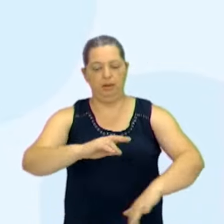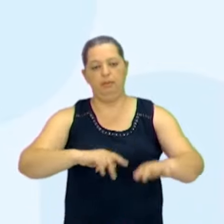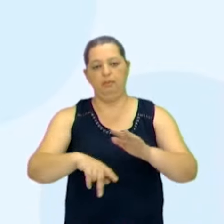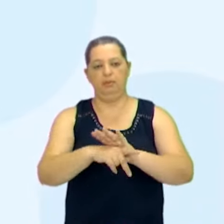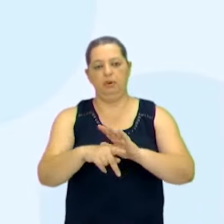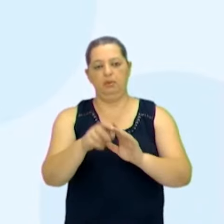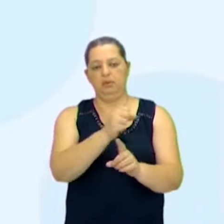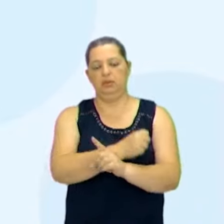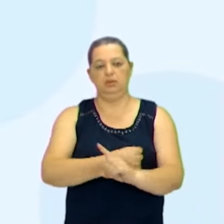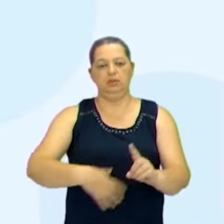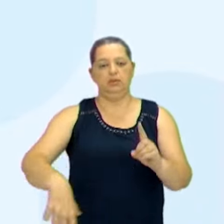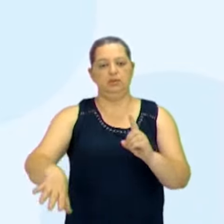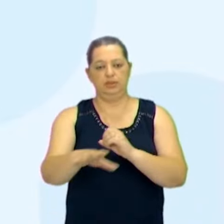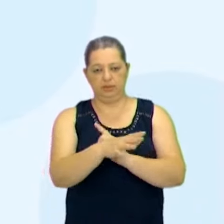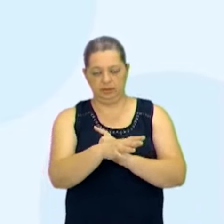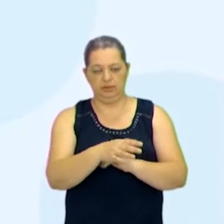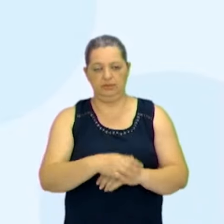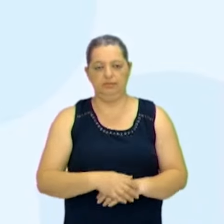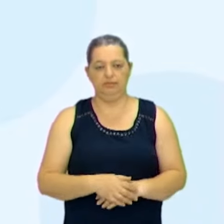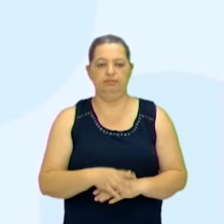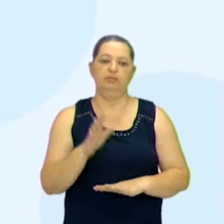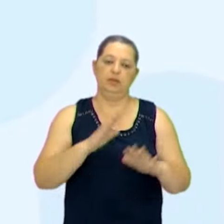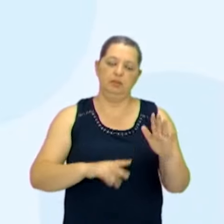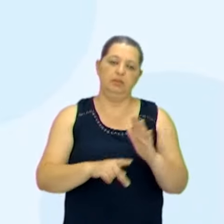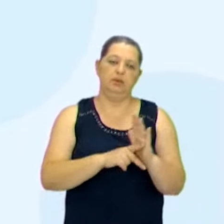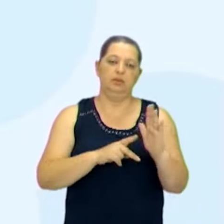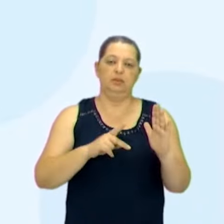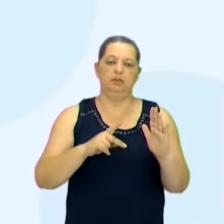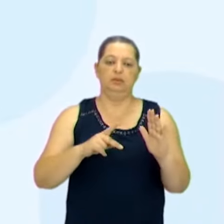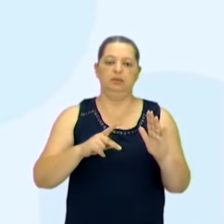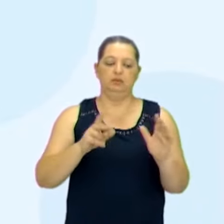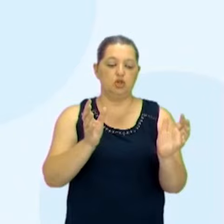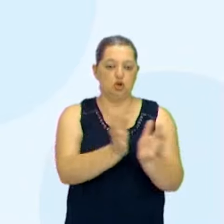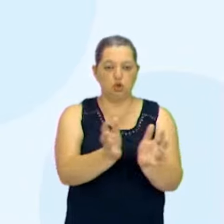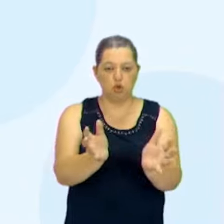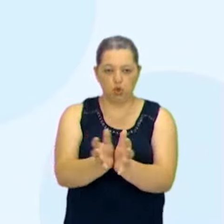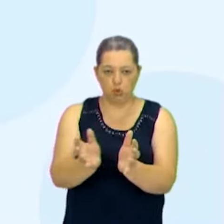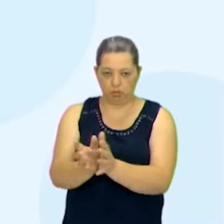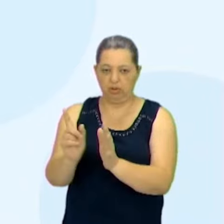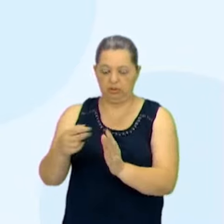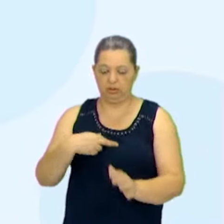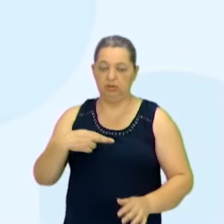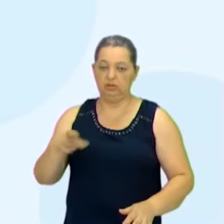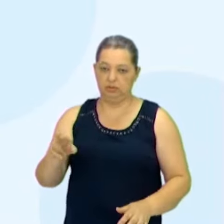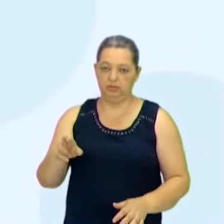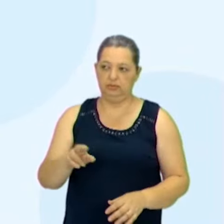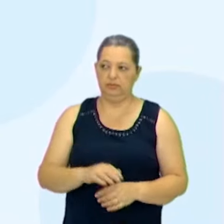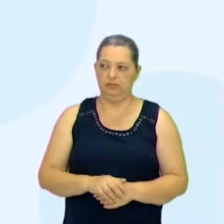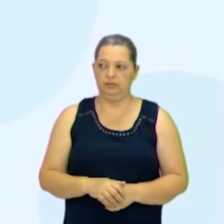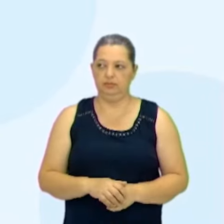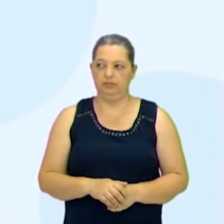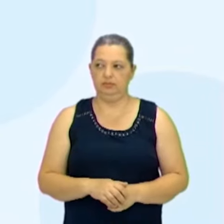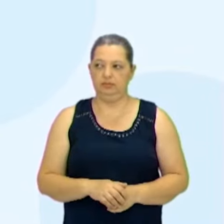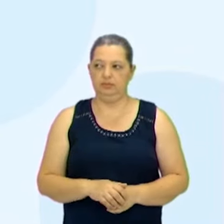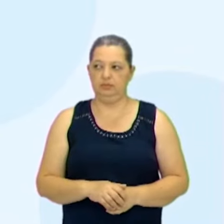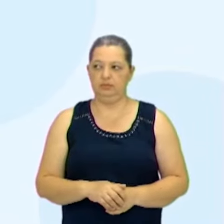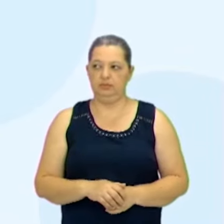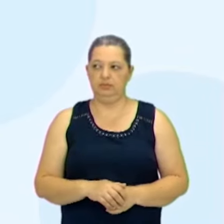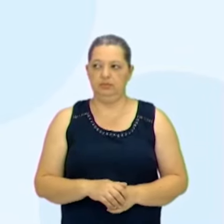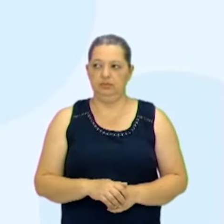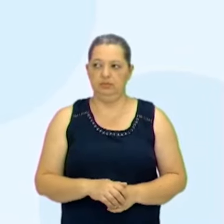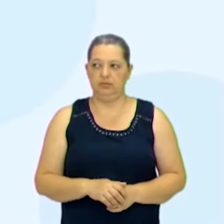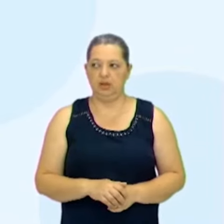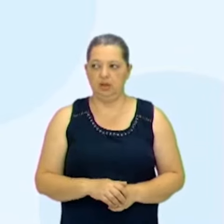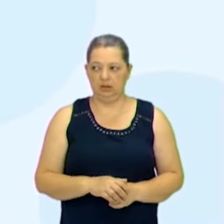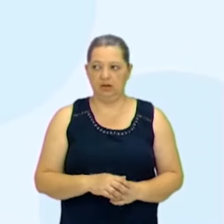sociedade. Geralmente minorias étnicas e são guerras religiosas. Um exemplo de terrorismo comunal é a Guerra